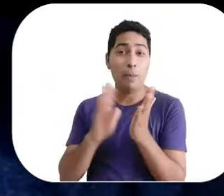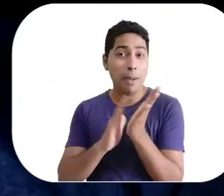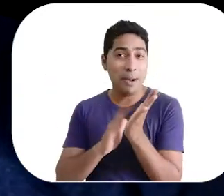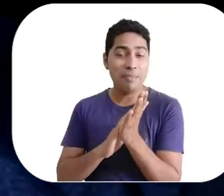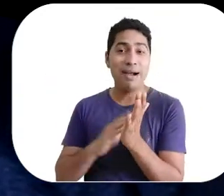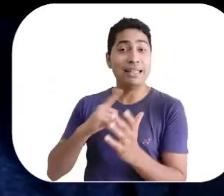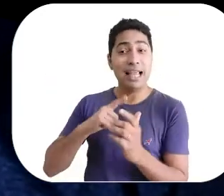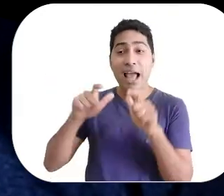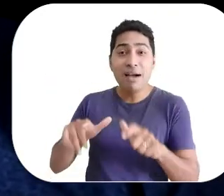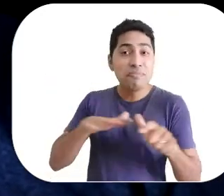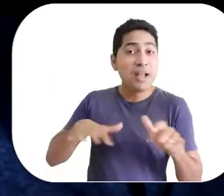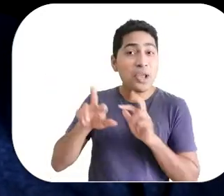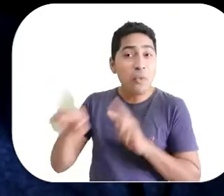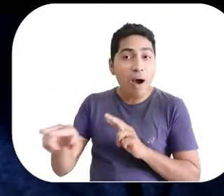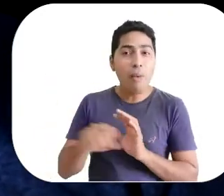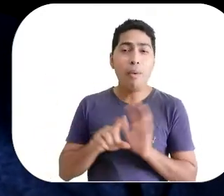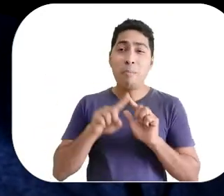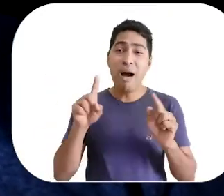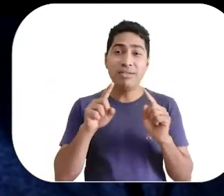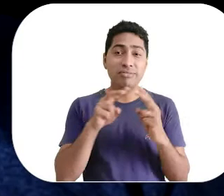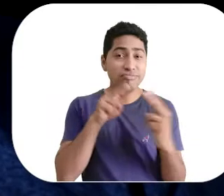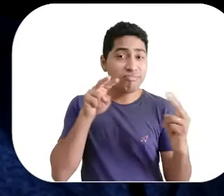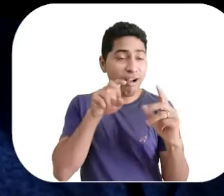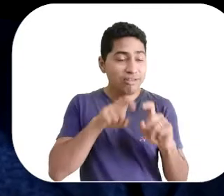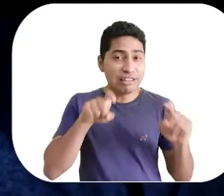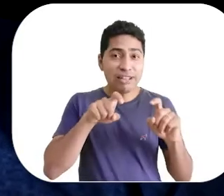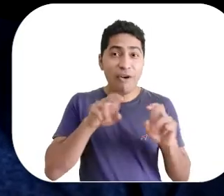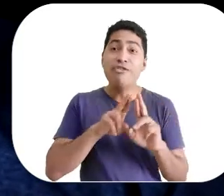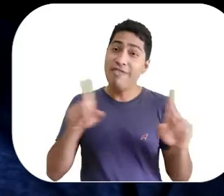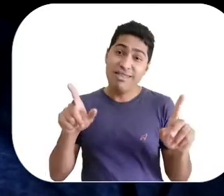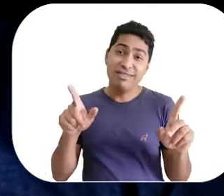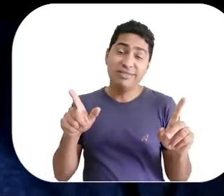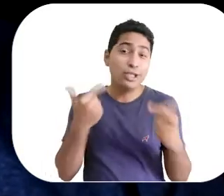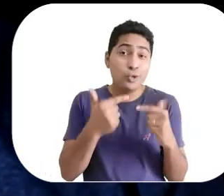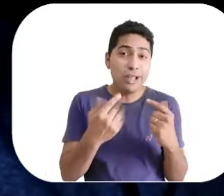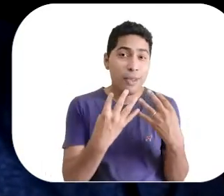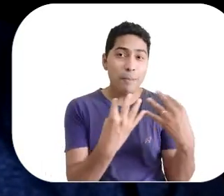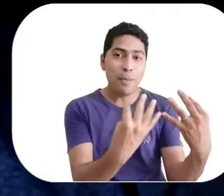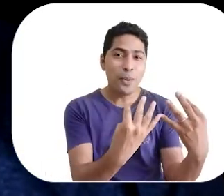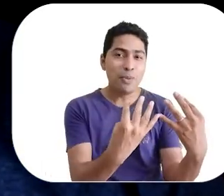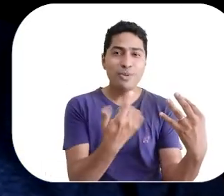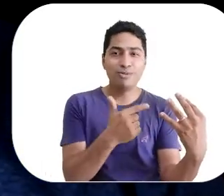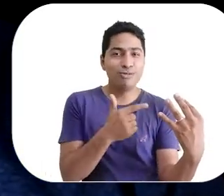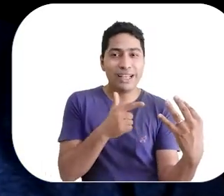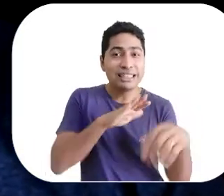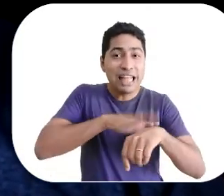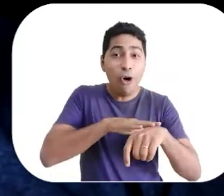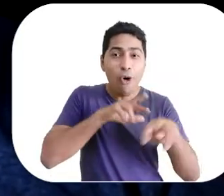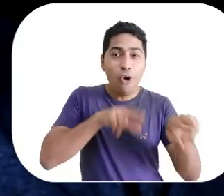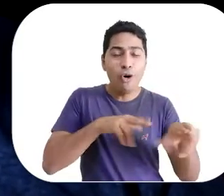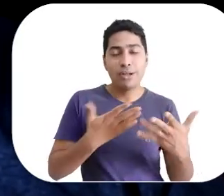ali, naquele mesmo ambiente. E no digital, o diferente é isso, que você não tem o retorno do público imediatamente,